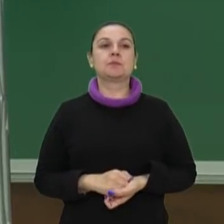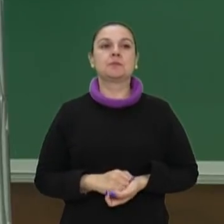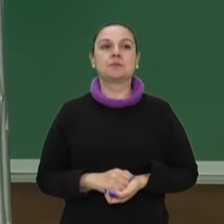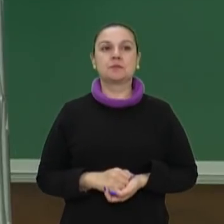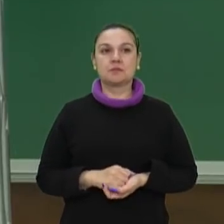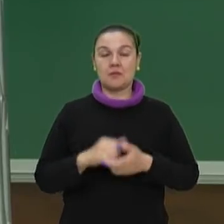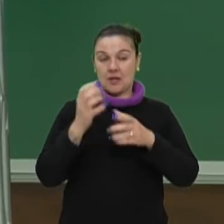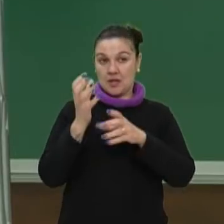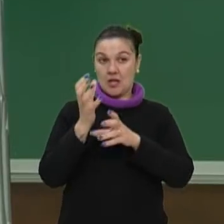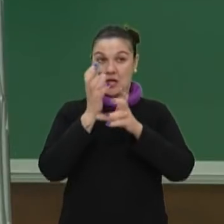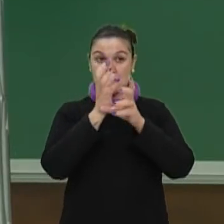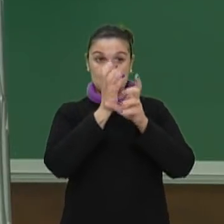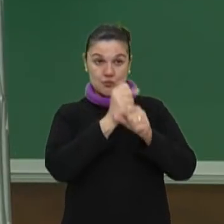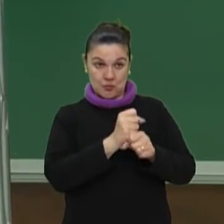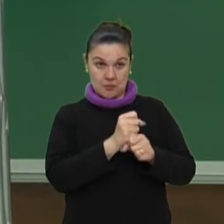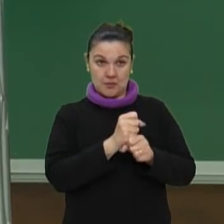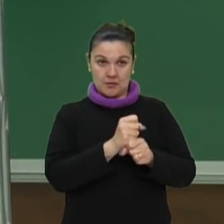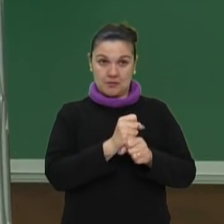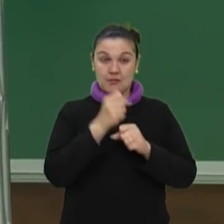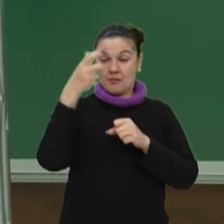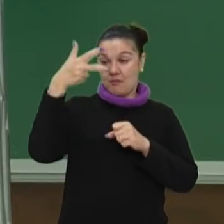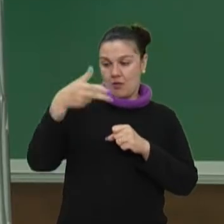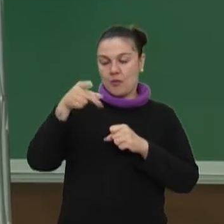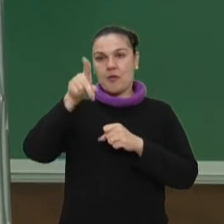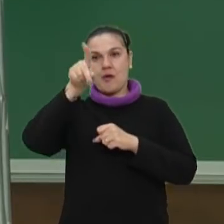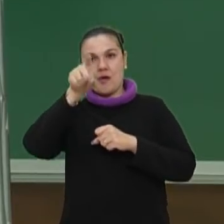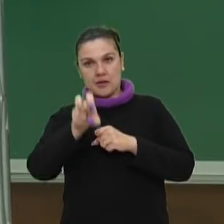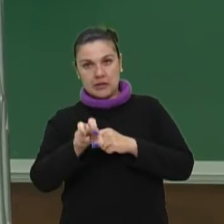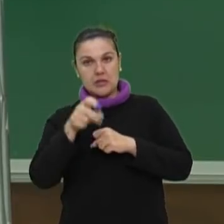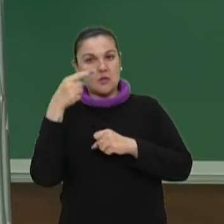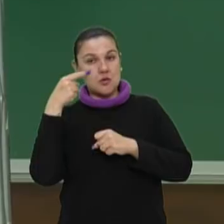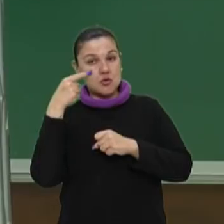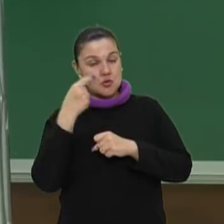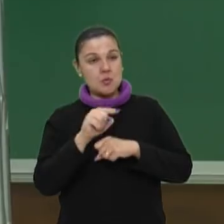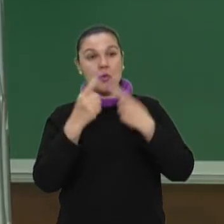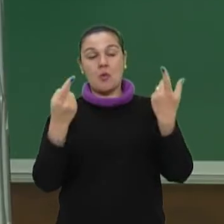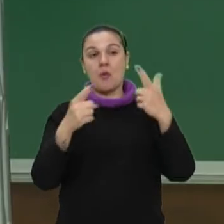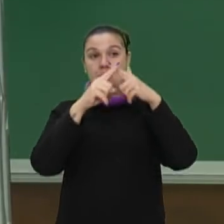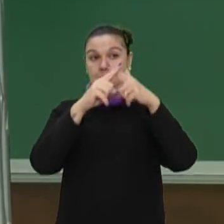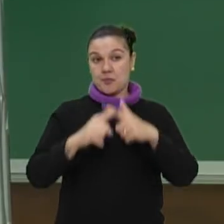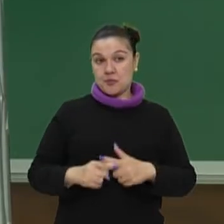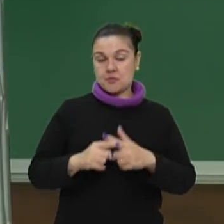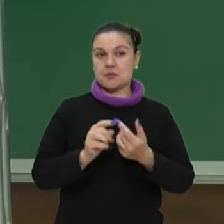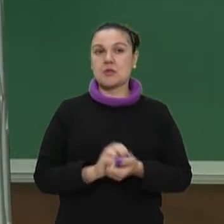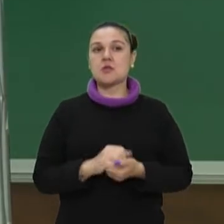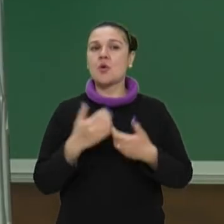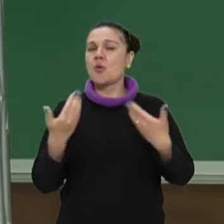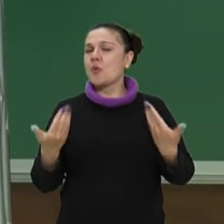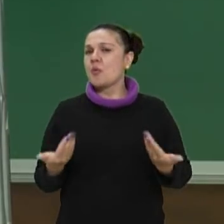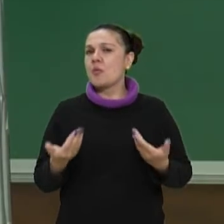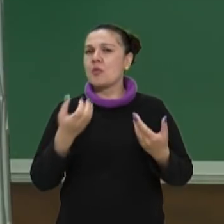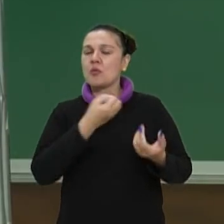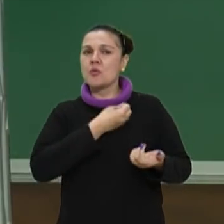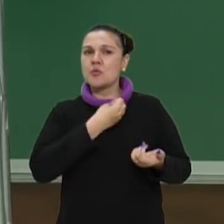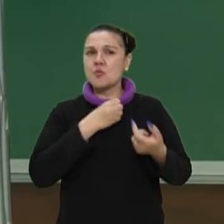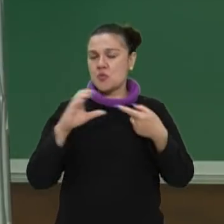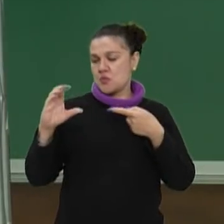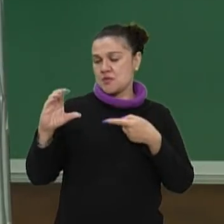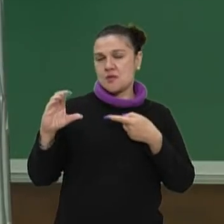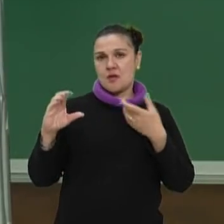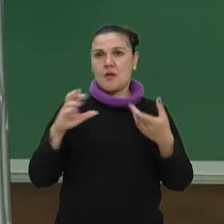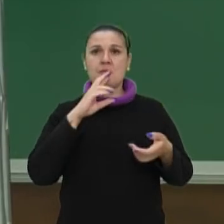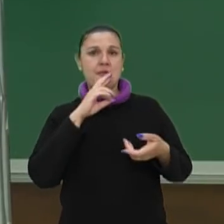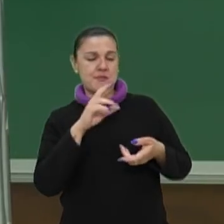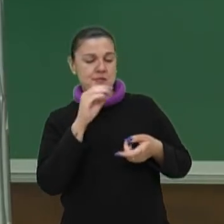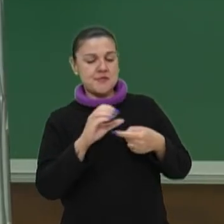Eu quero então, né, se eu tenho a soma que vale 15, eu quero descobrir qual é o produto, né? Eu quero descobrir, na verdade, qual é o termo C, porque o produto é o